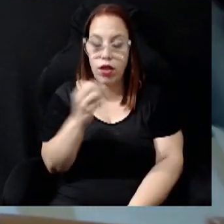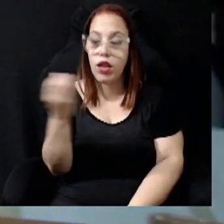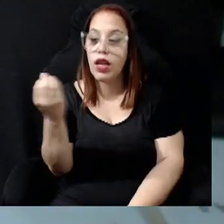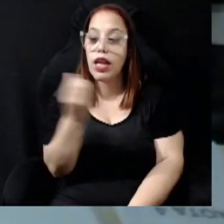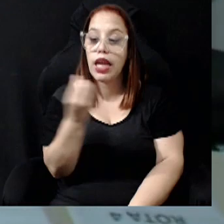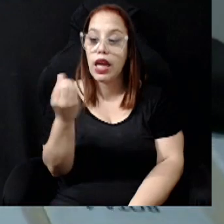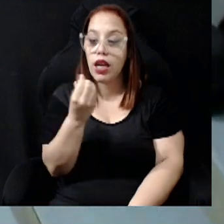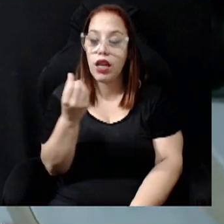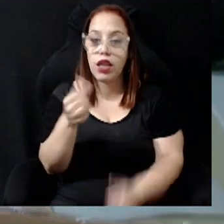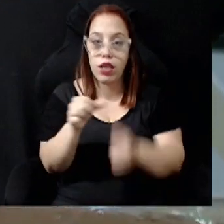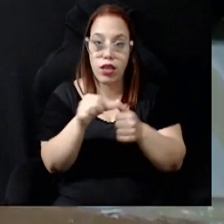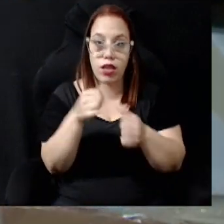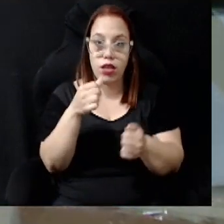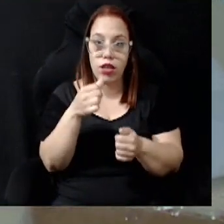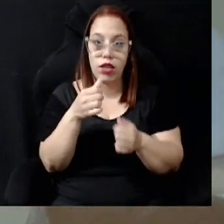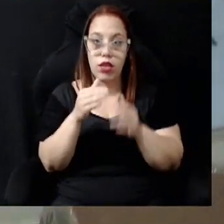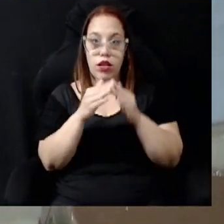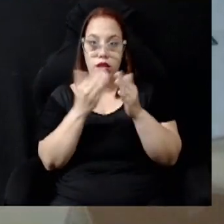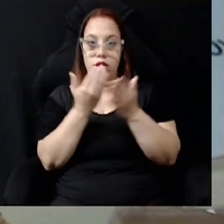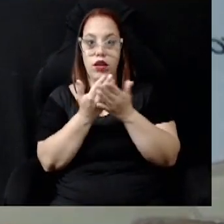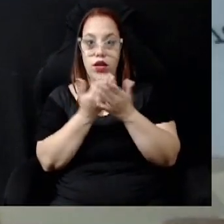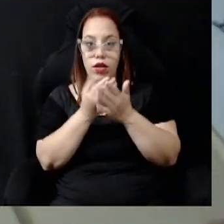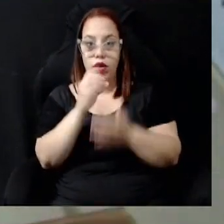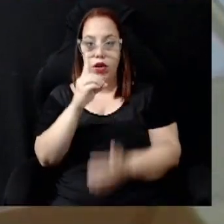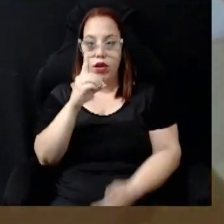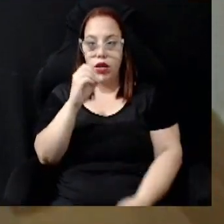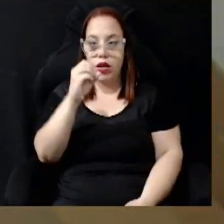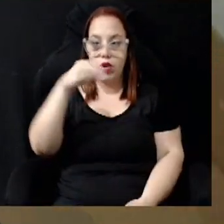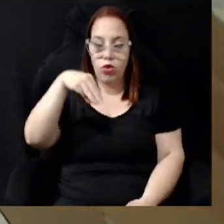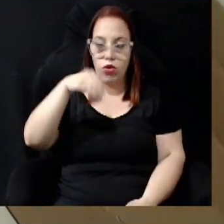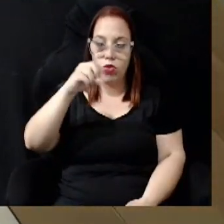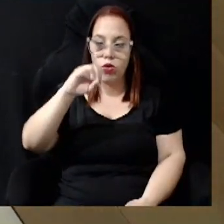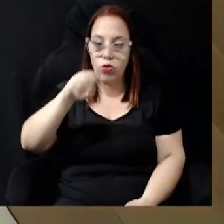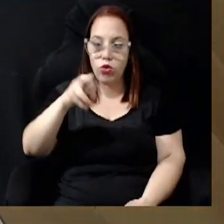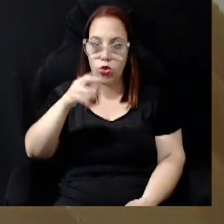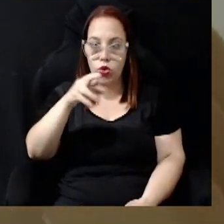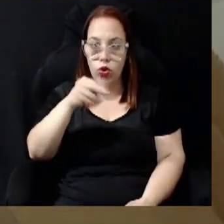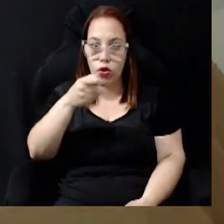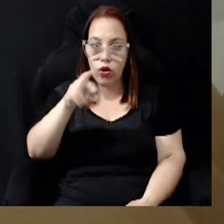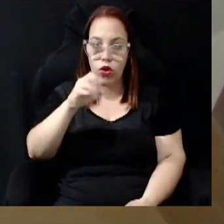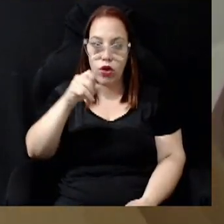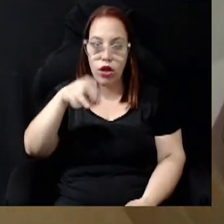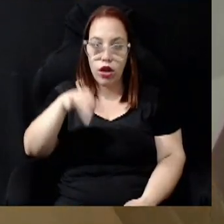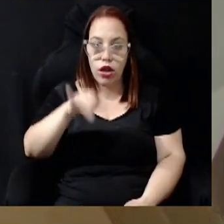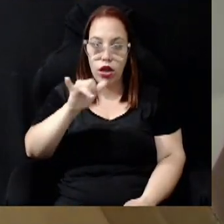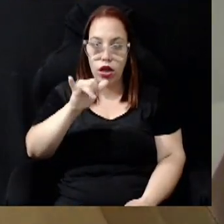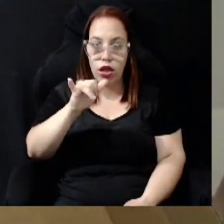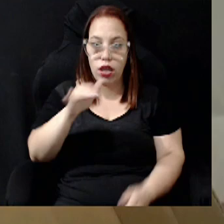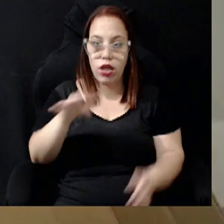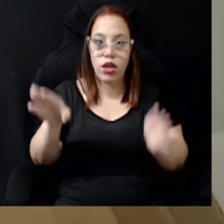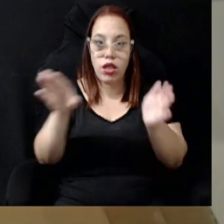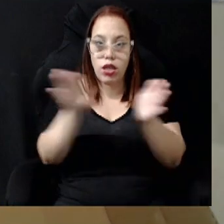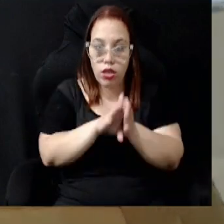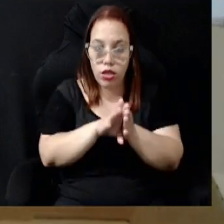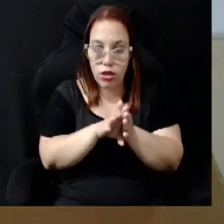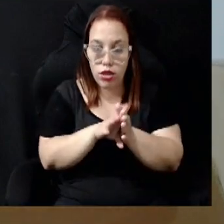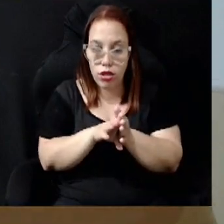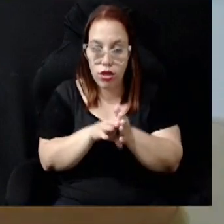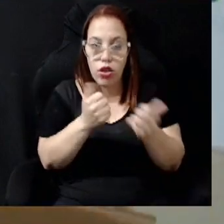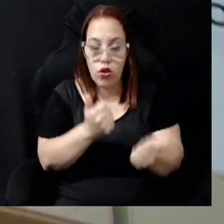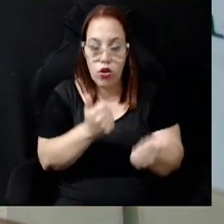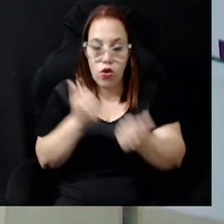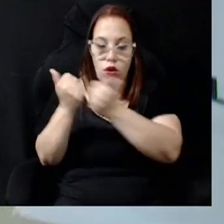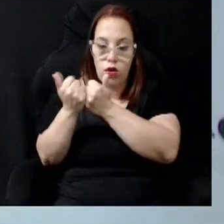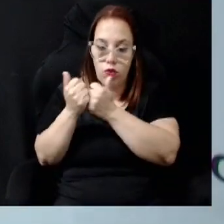uma dessas escolas é a Dom João Nery, né? E aí, esse profissional chega, esse apoio logístico chega